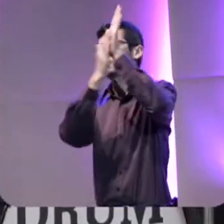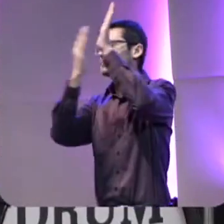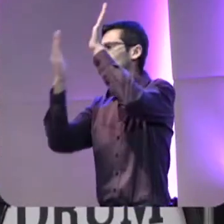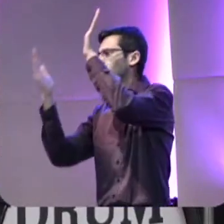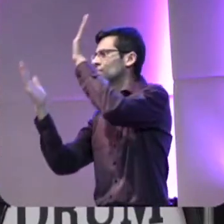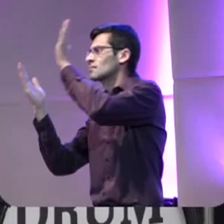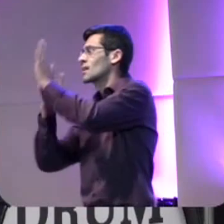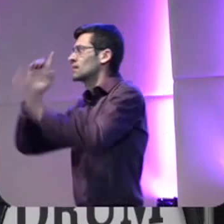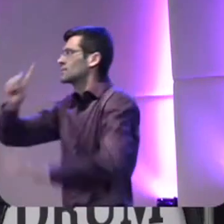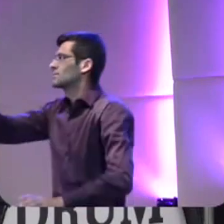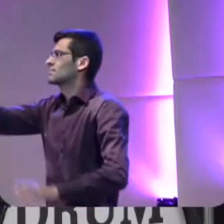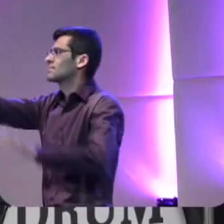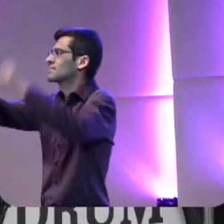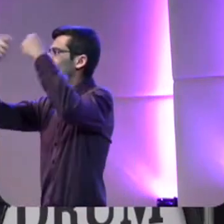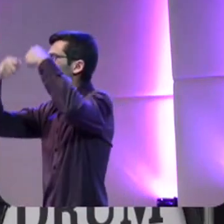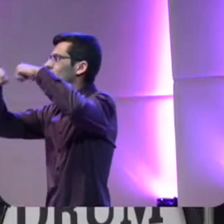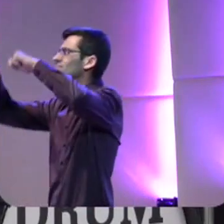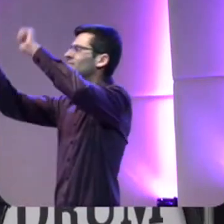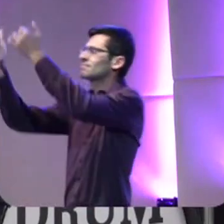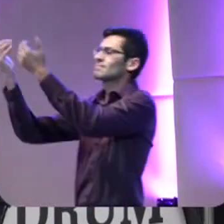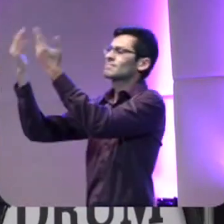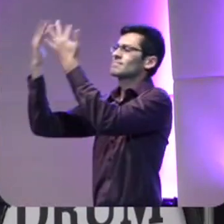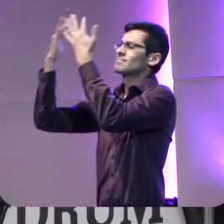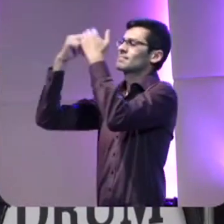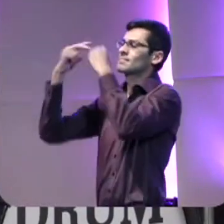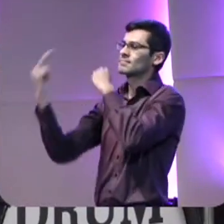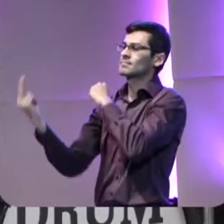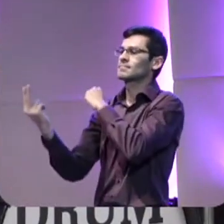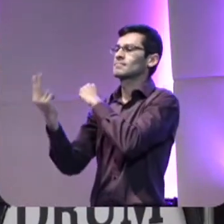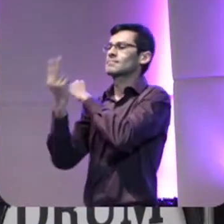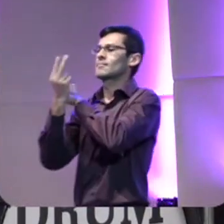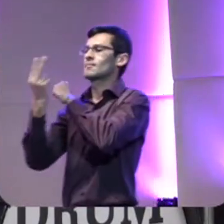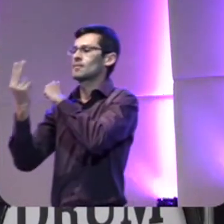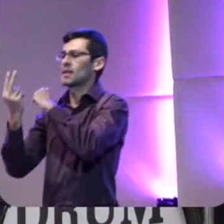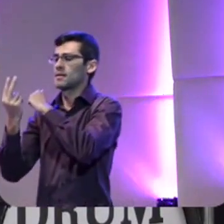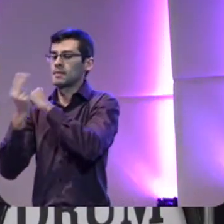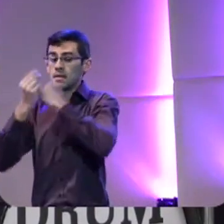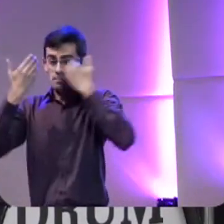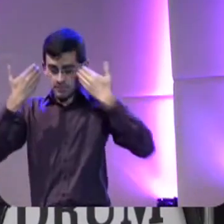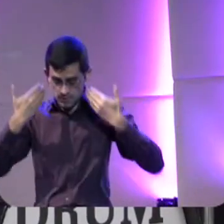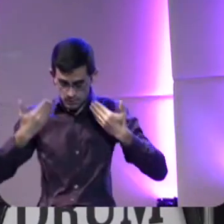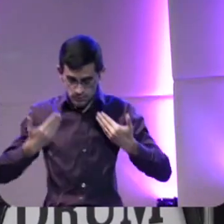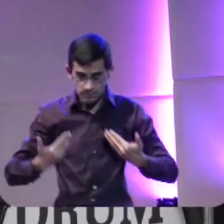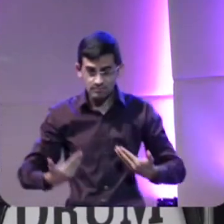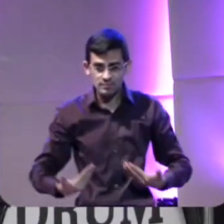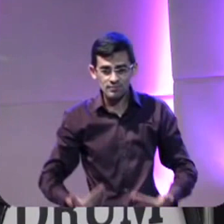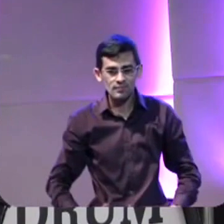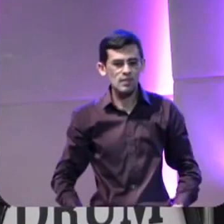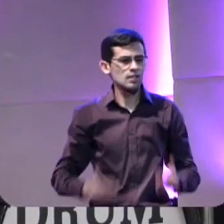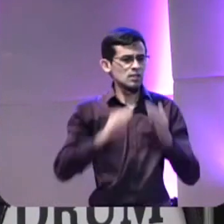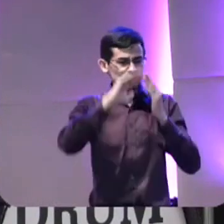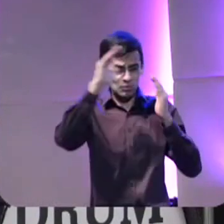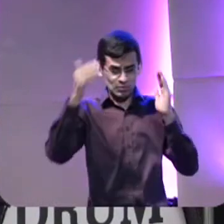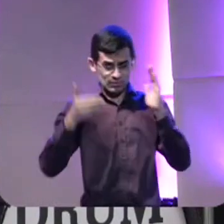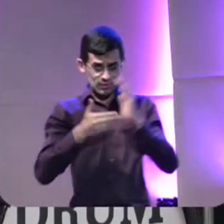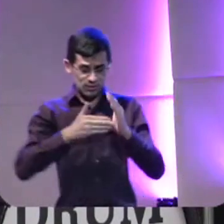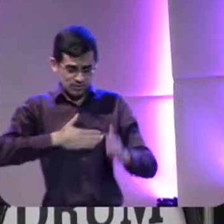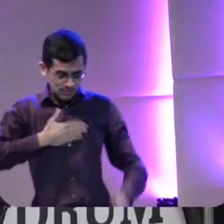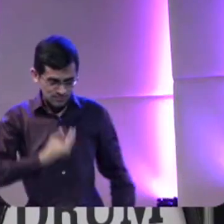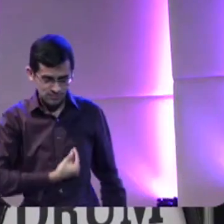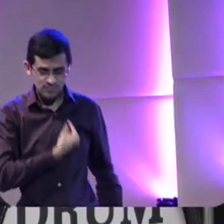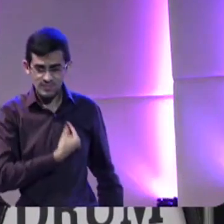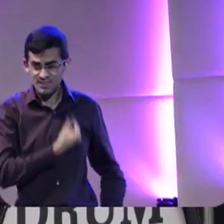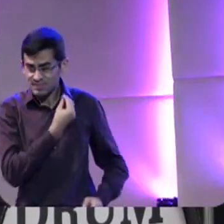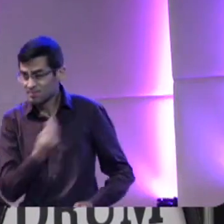louvar, pois tu deste tudo a mim, meu ser. A